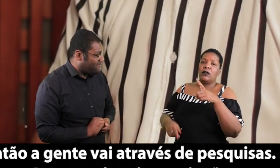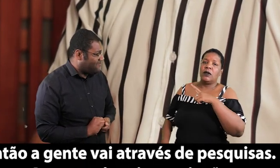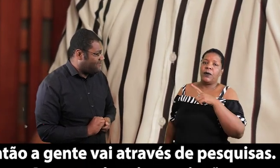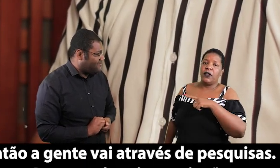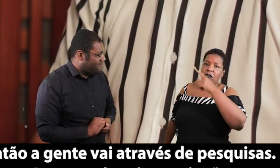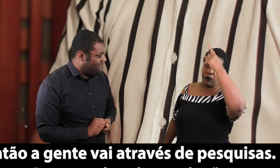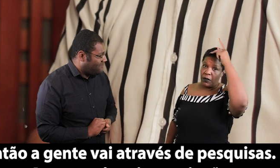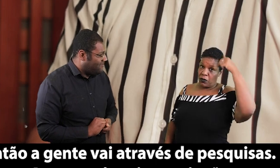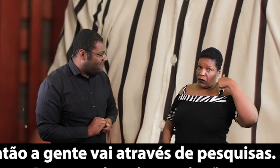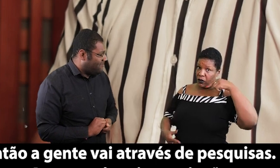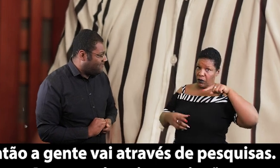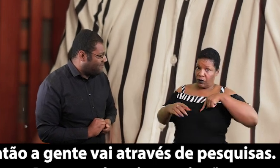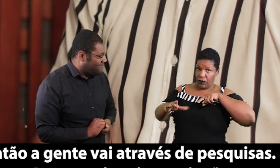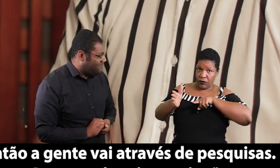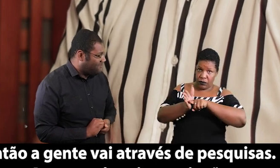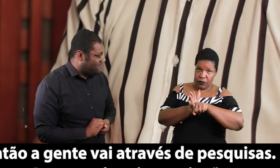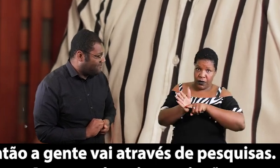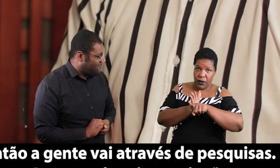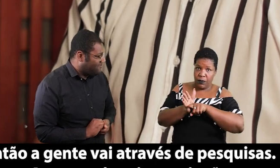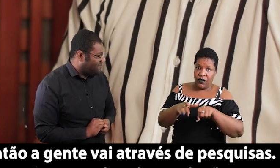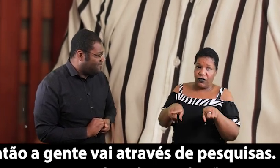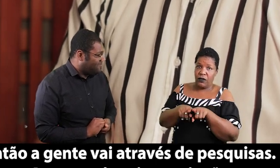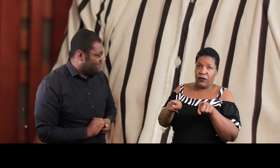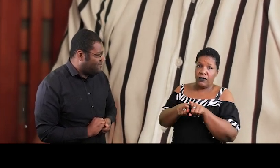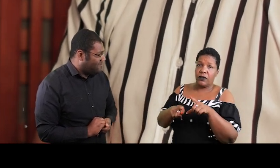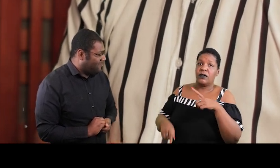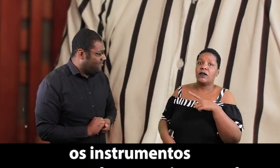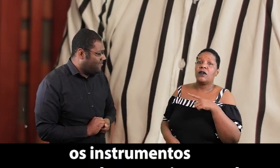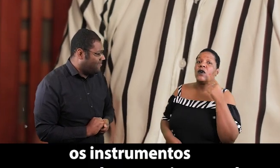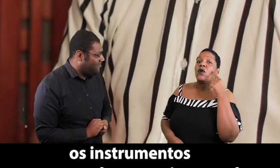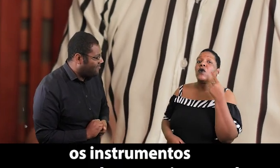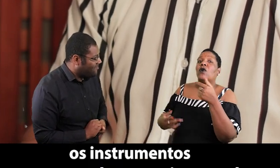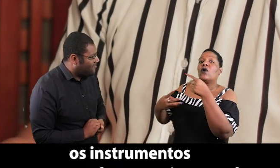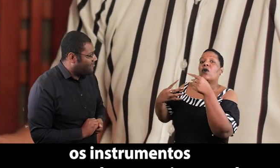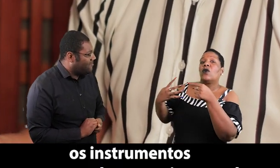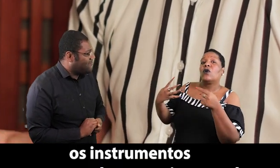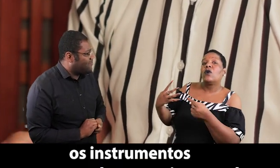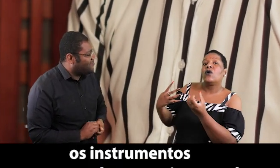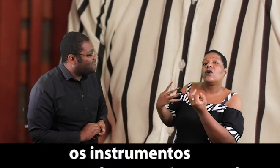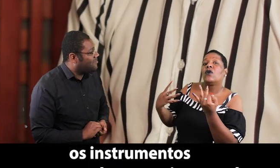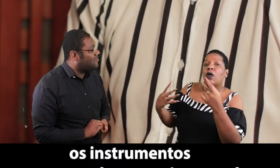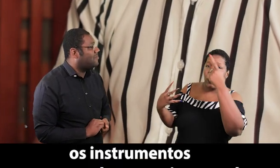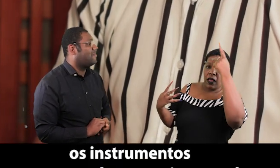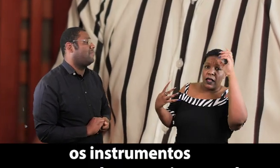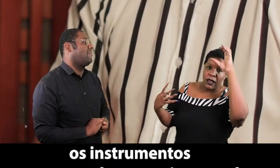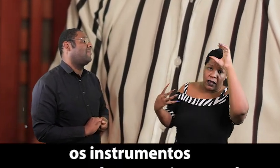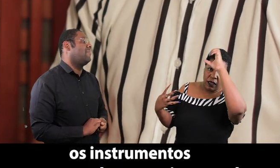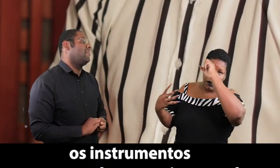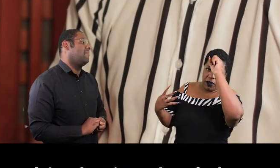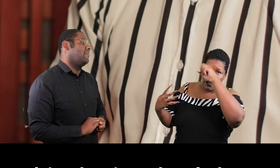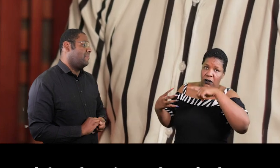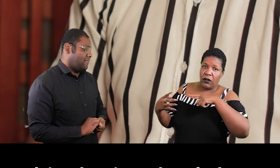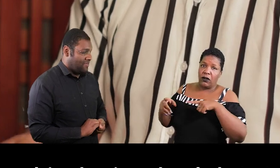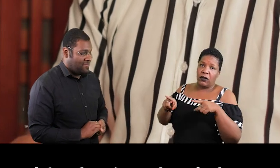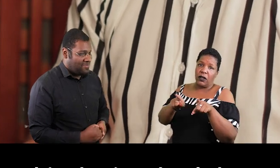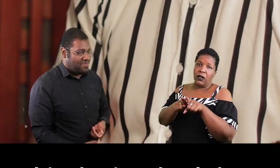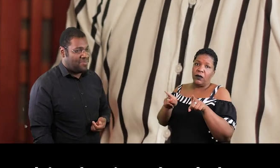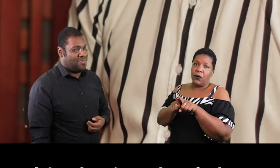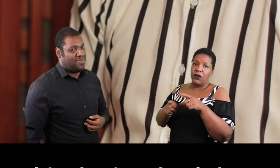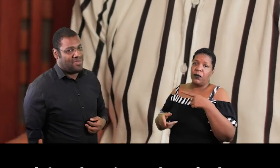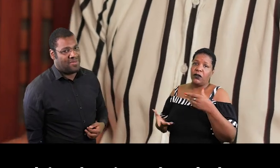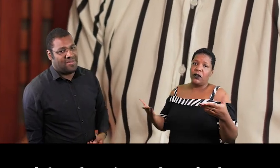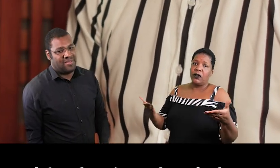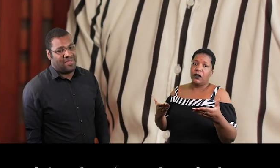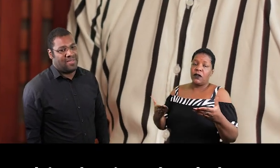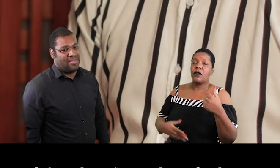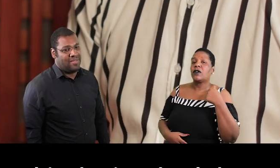Então a gente vai através de pesquisas. A gente vê assim, qual é os instrumentos que o pessoal quer mais aprender. É pandeiro, é repique, é